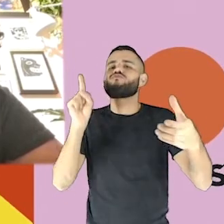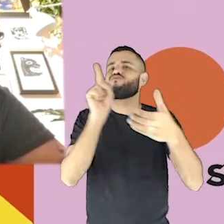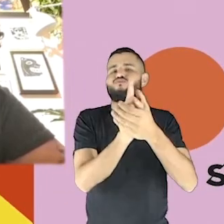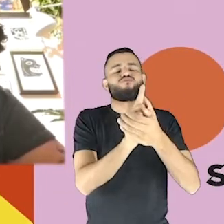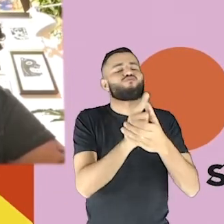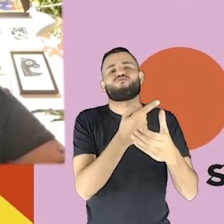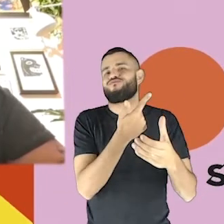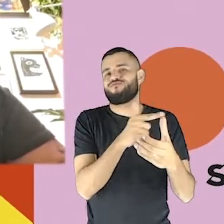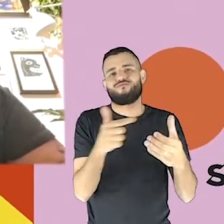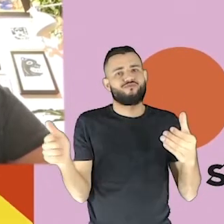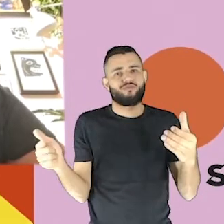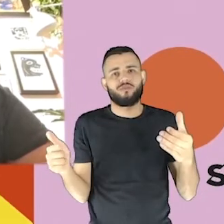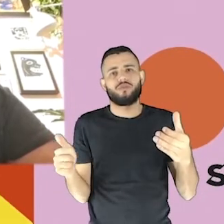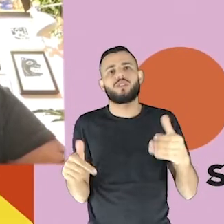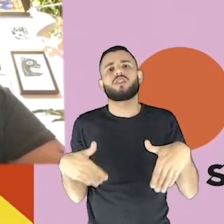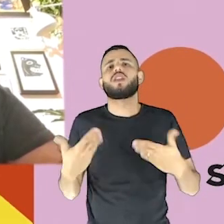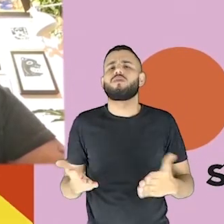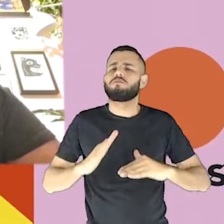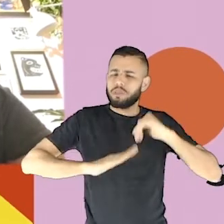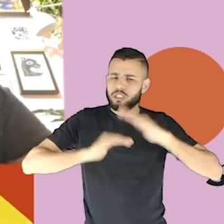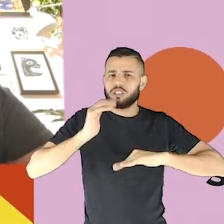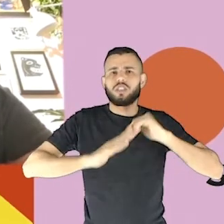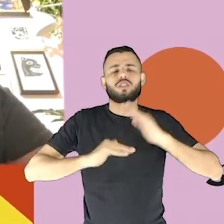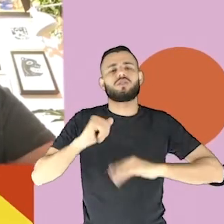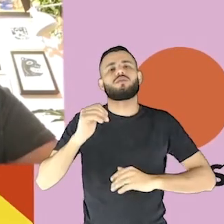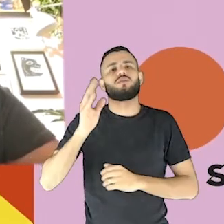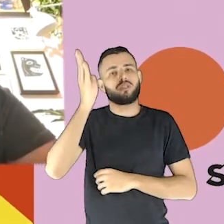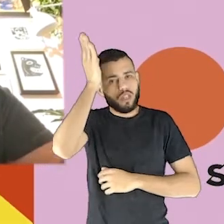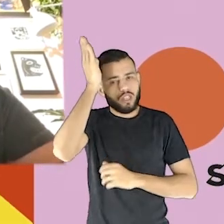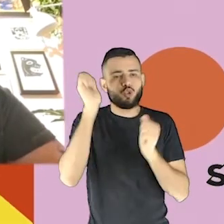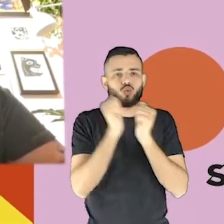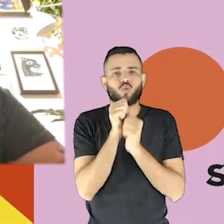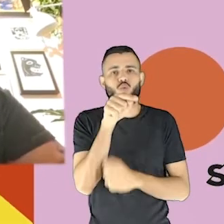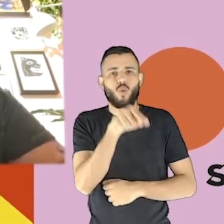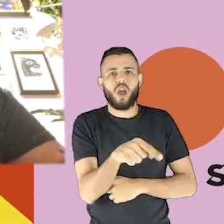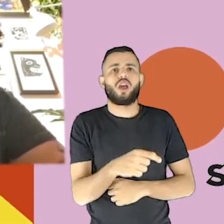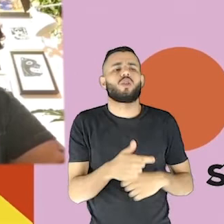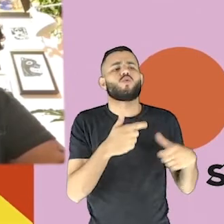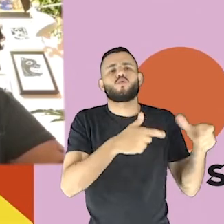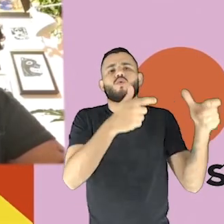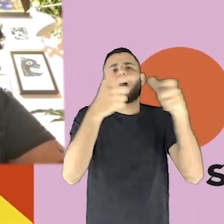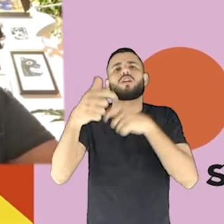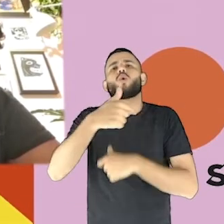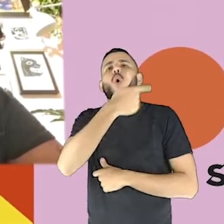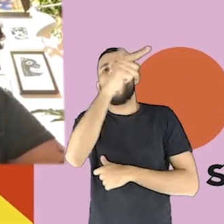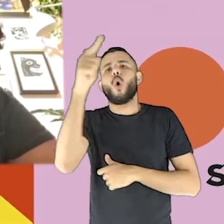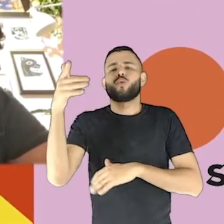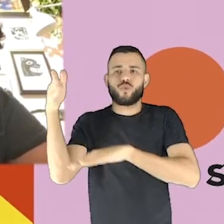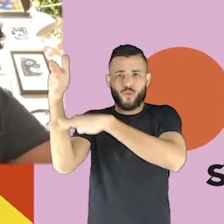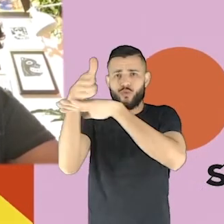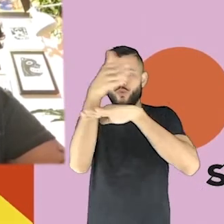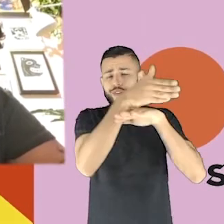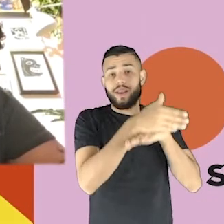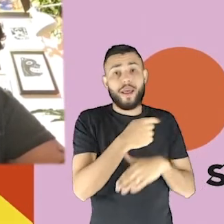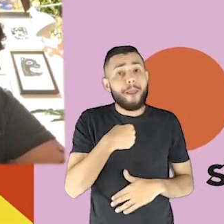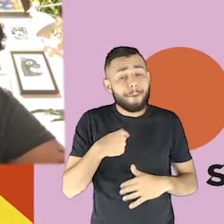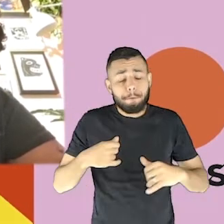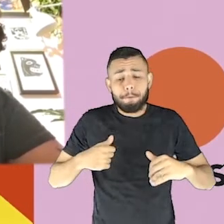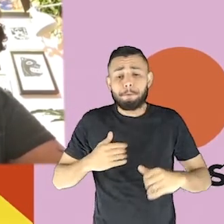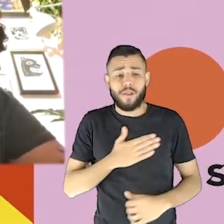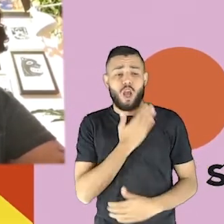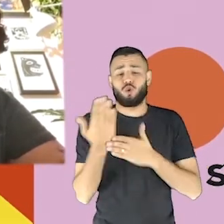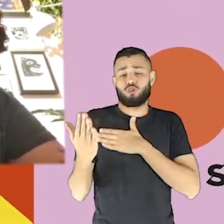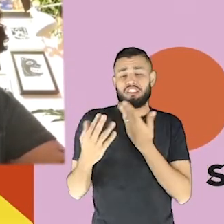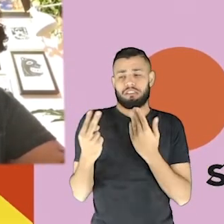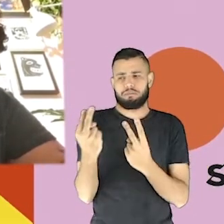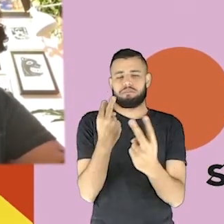lugar. Então, eu fiquei muito tempo praticando no Sesc com ela. E depois, em outros lugares que eu fui, eu não sofri o